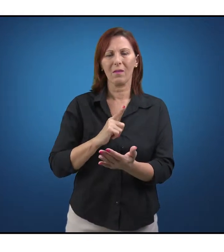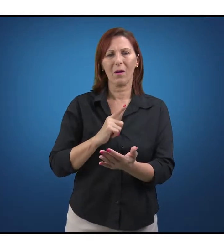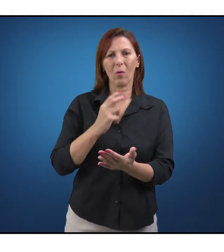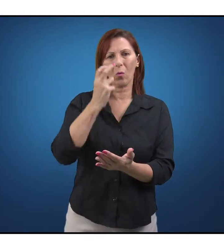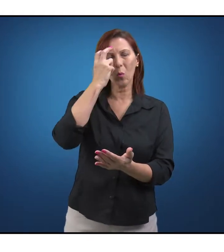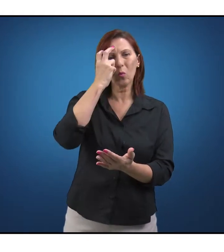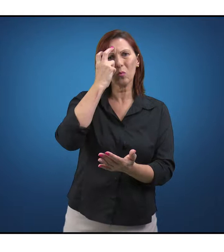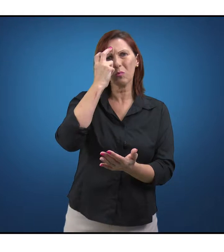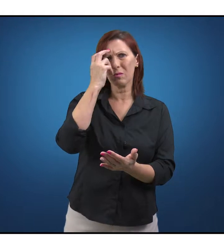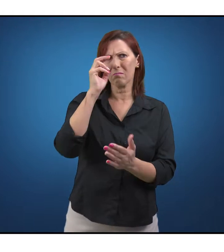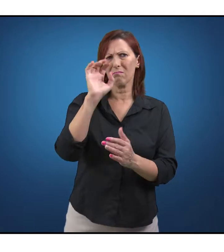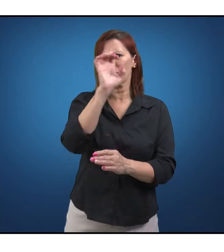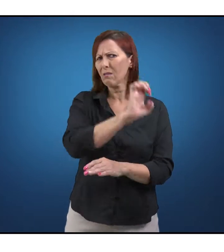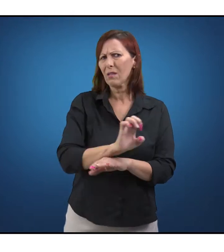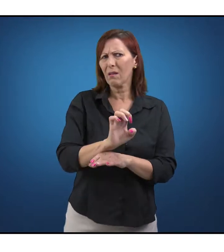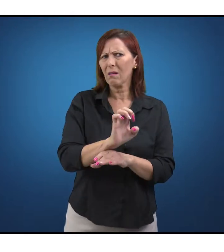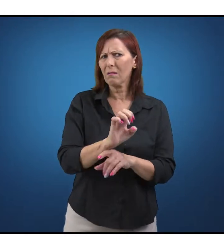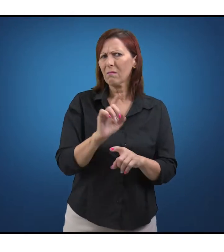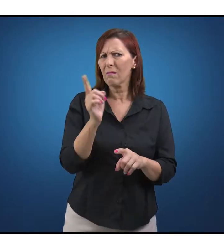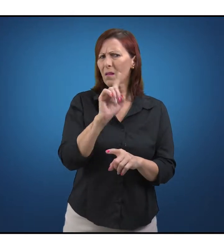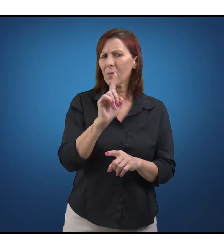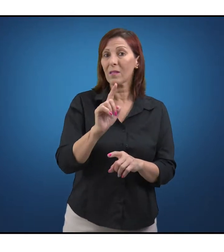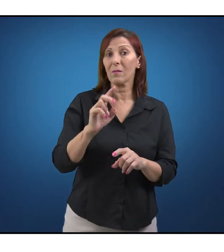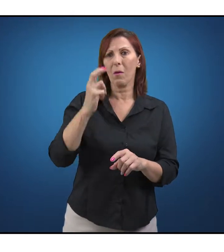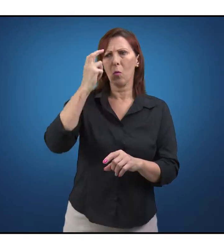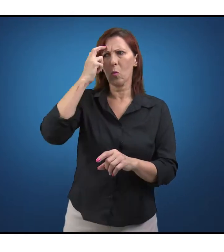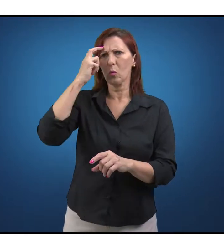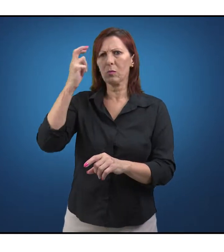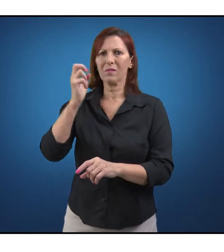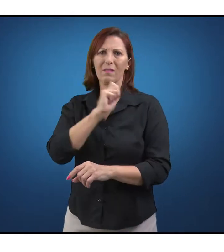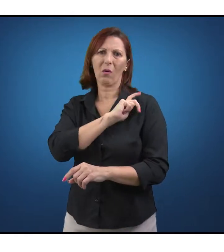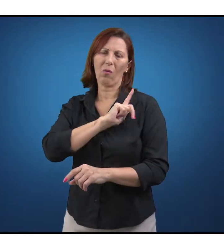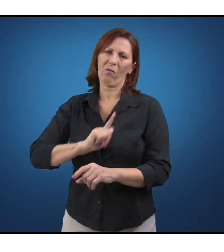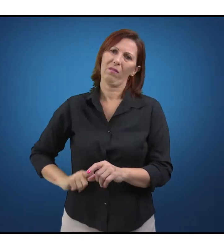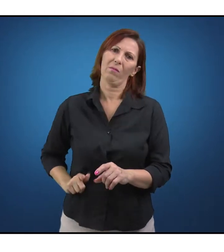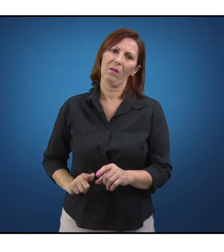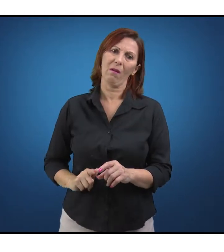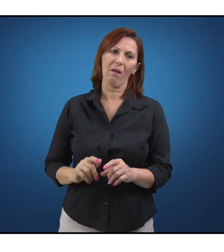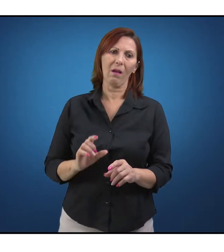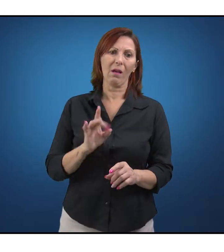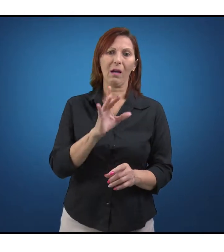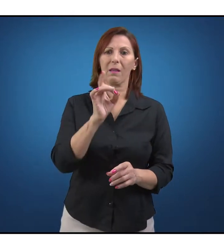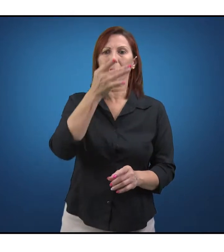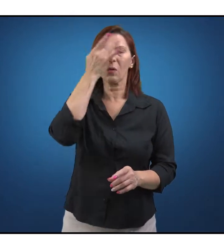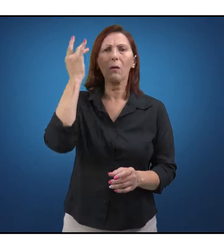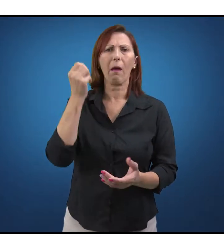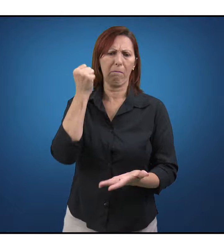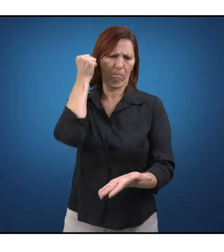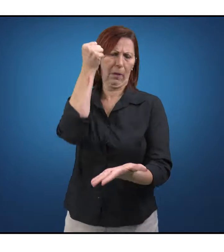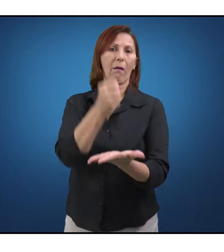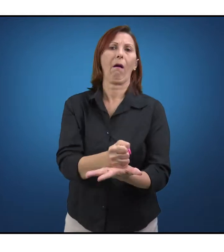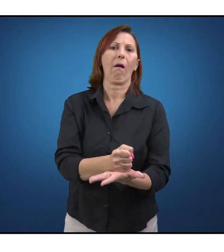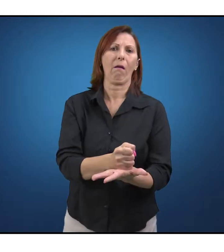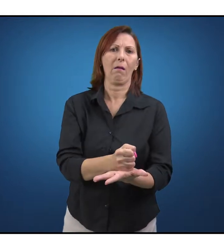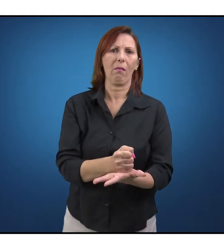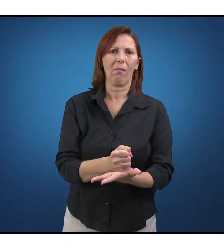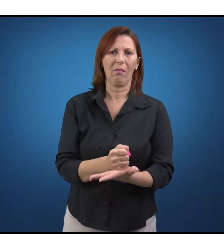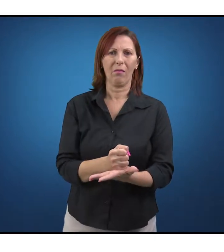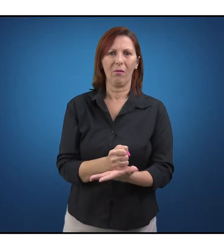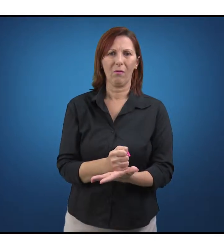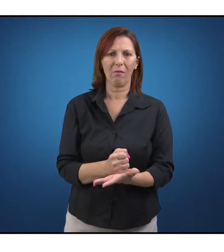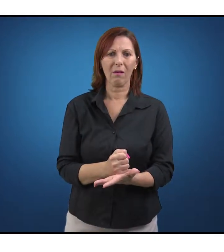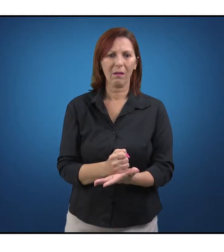governo. Principalmente porque cada sujeito que está à frente de um poder quer deixar a sua marca. Ele não quer legitimar